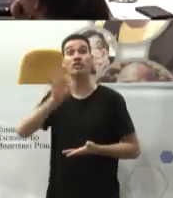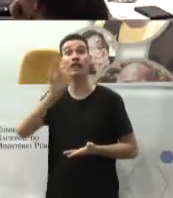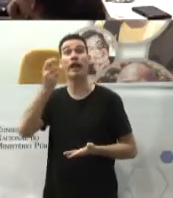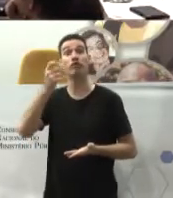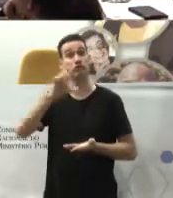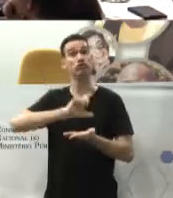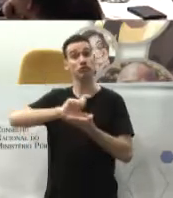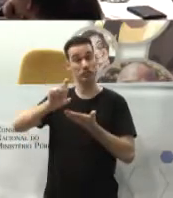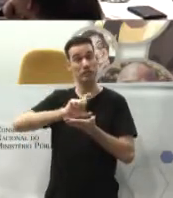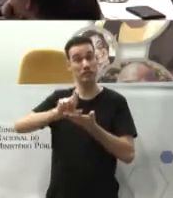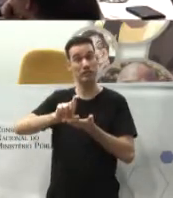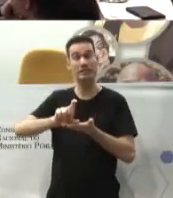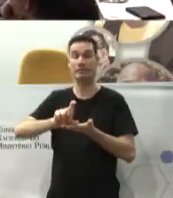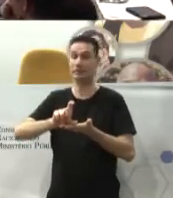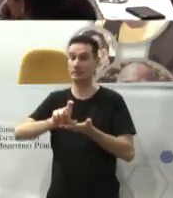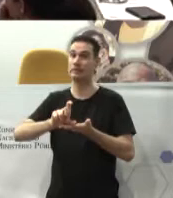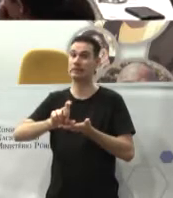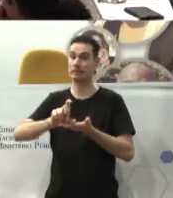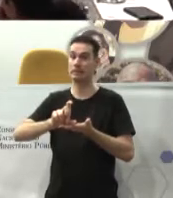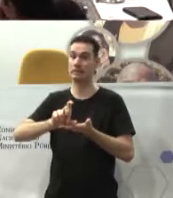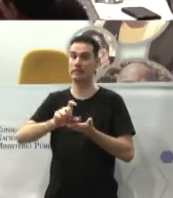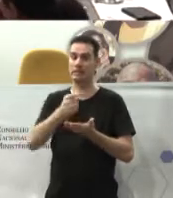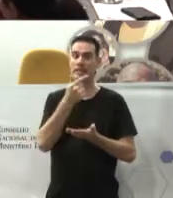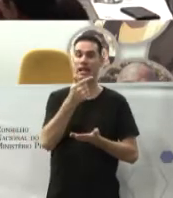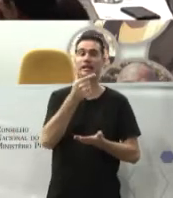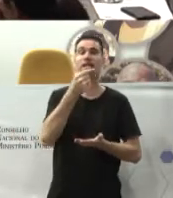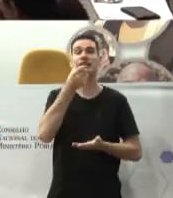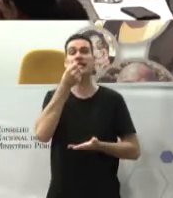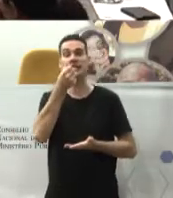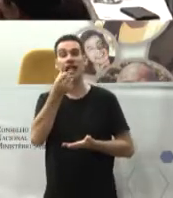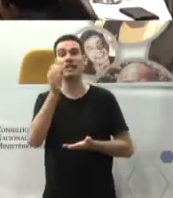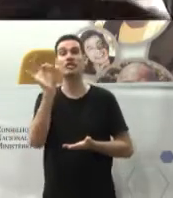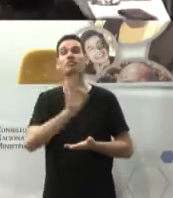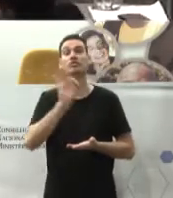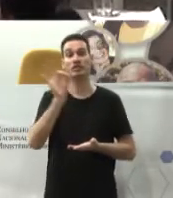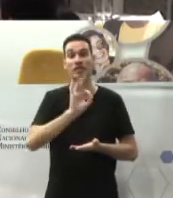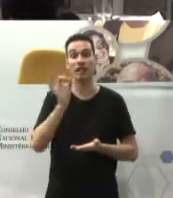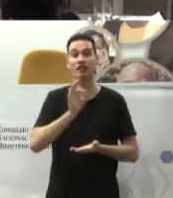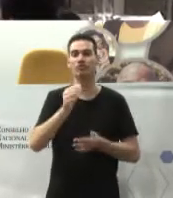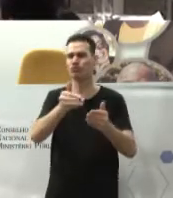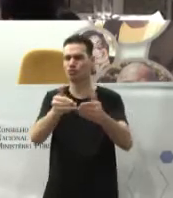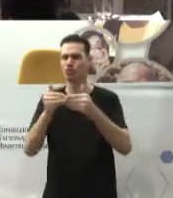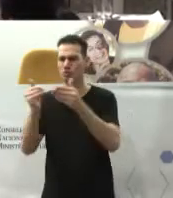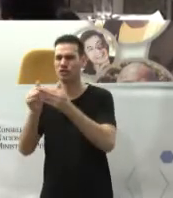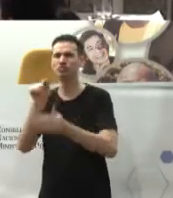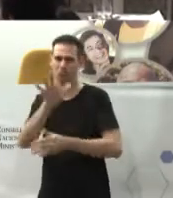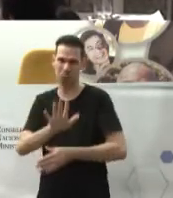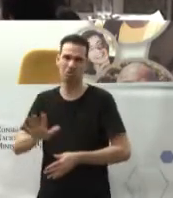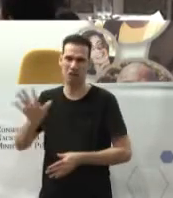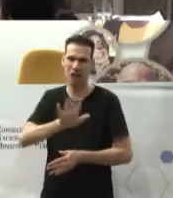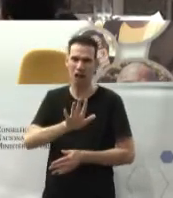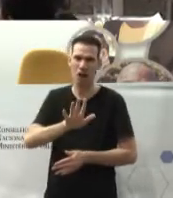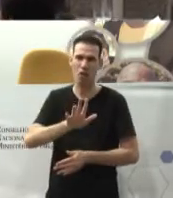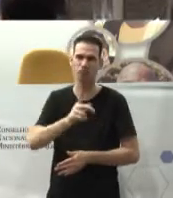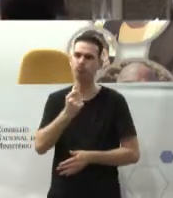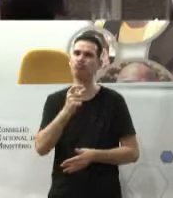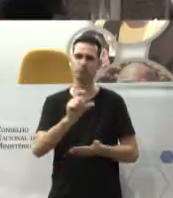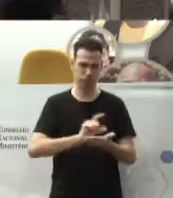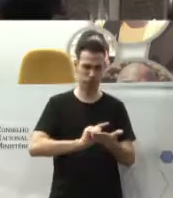orçamento. Enquanto que 76,20% das demandas gerais, elas consomem